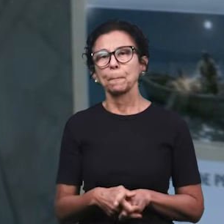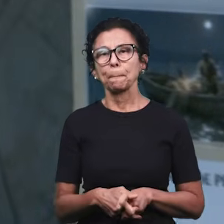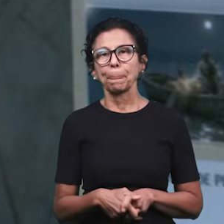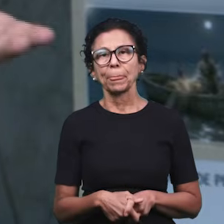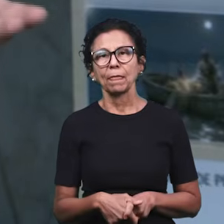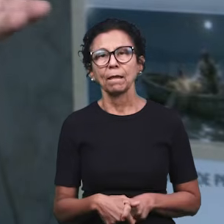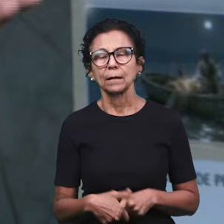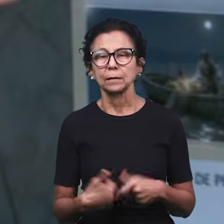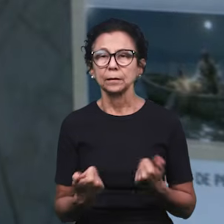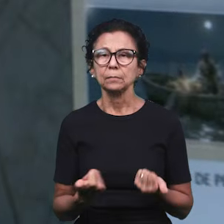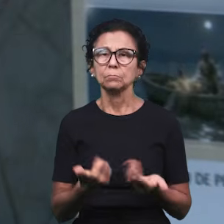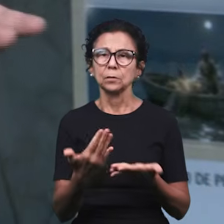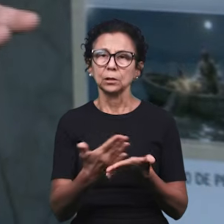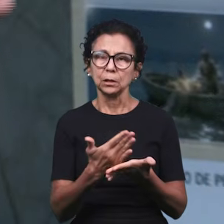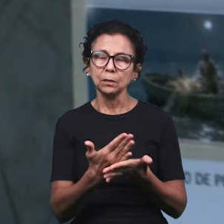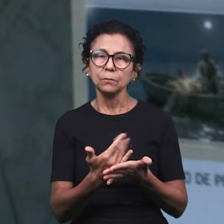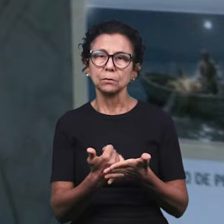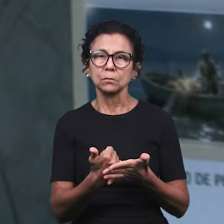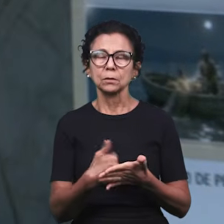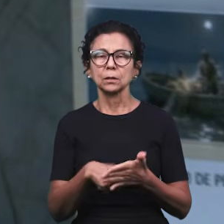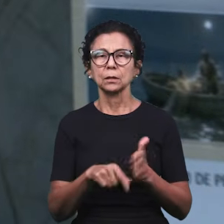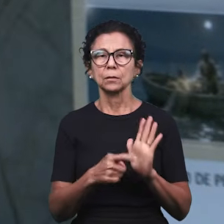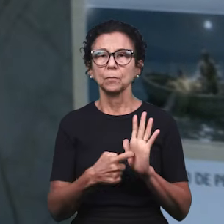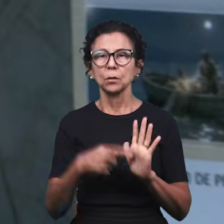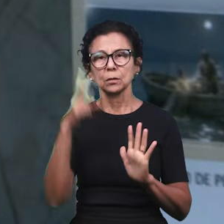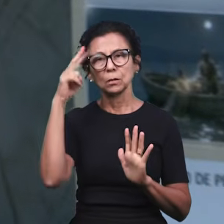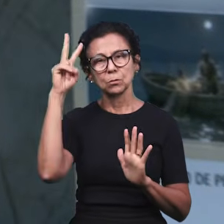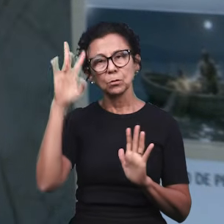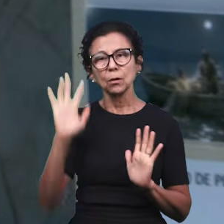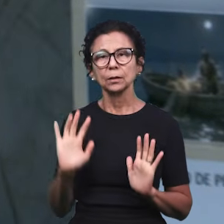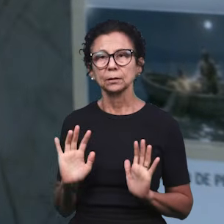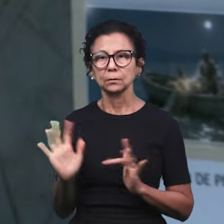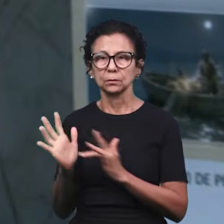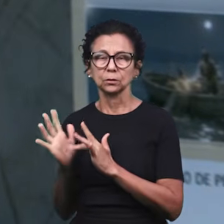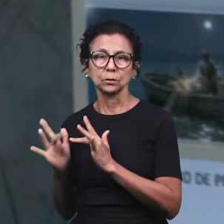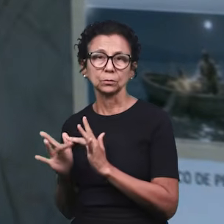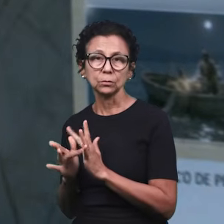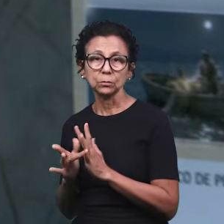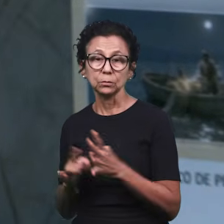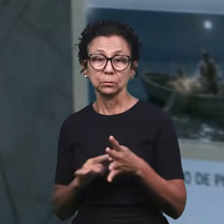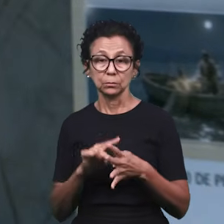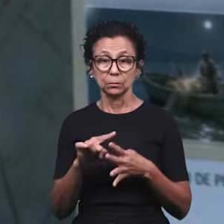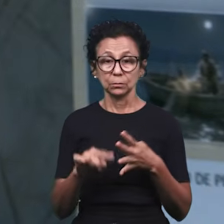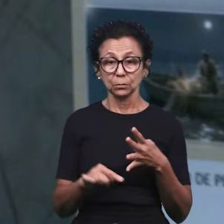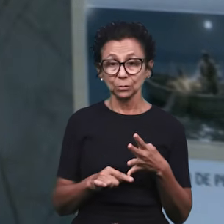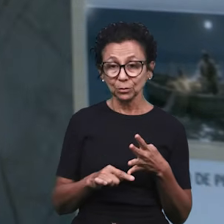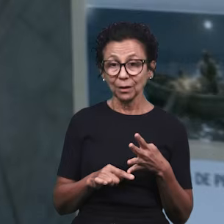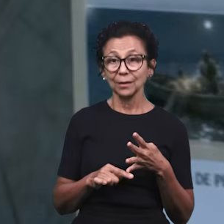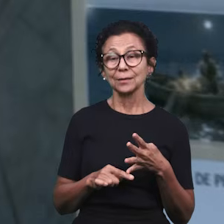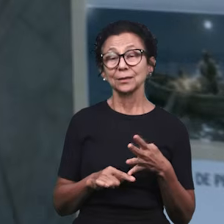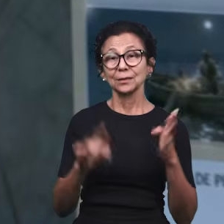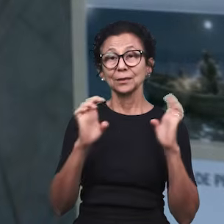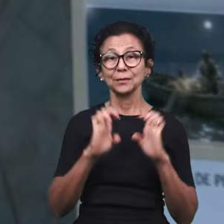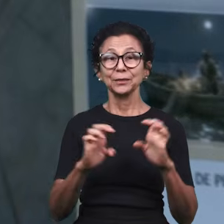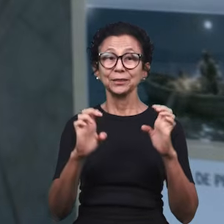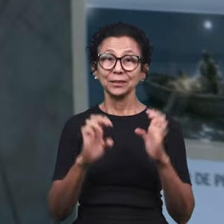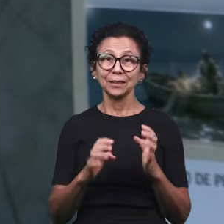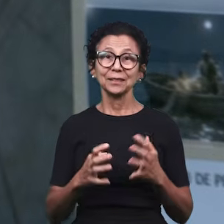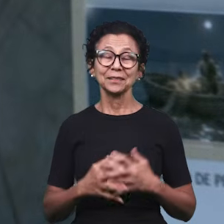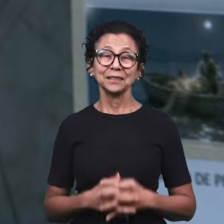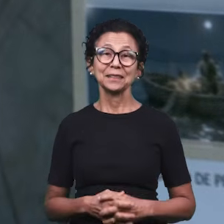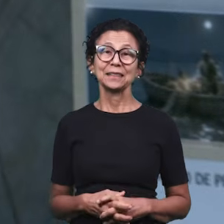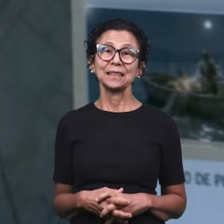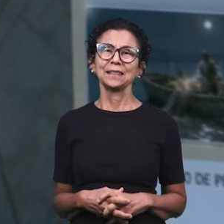a história, né, de Jesus aqui, como no caso dos 4 evangelhos, né, quem dirá então, quiçá,